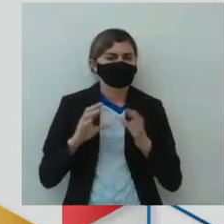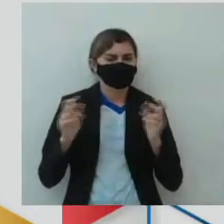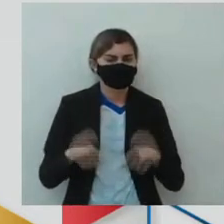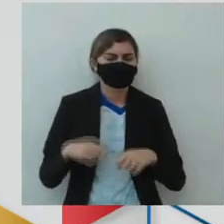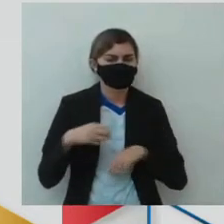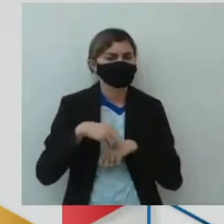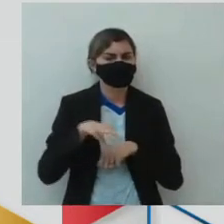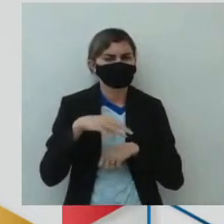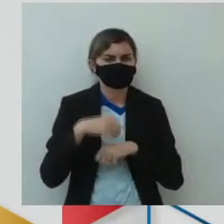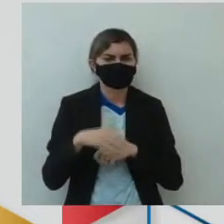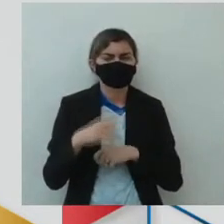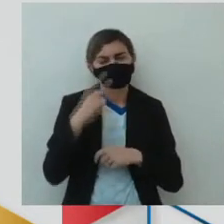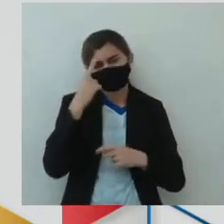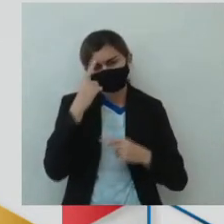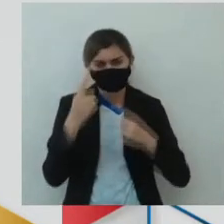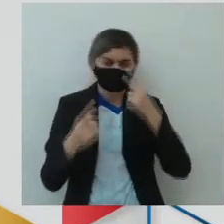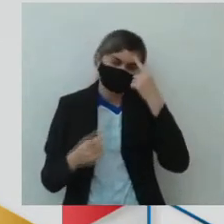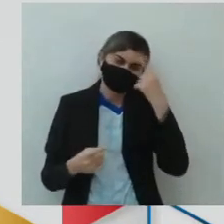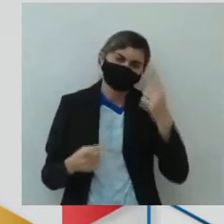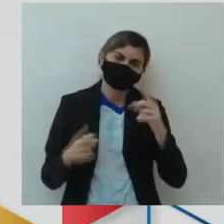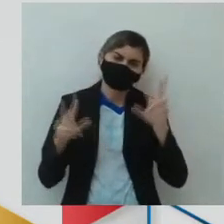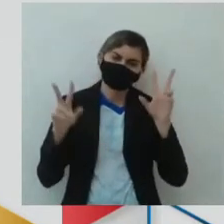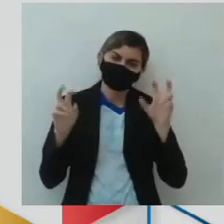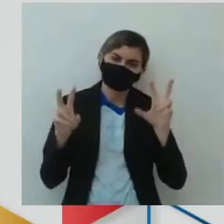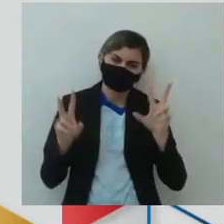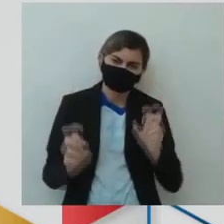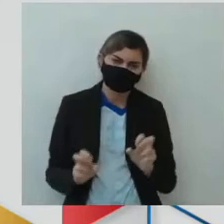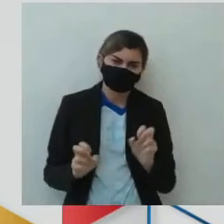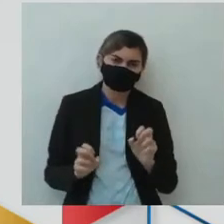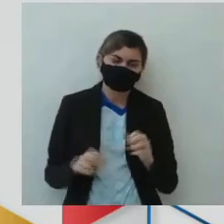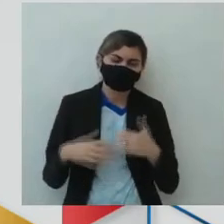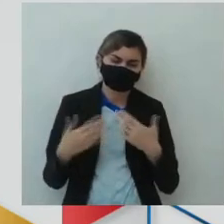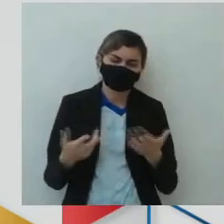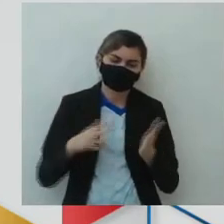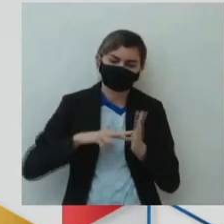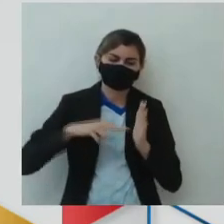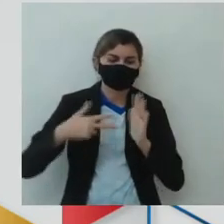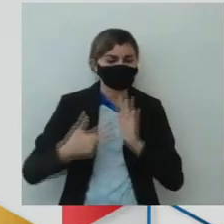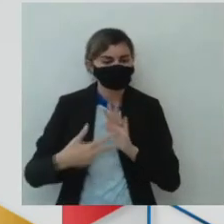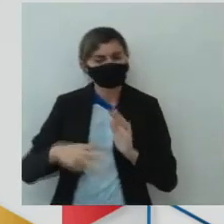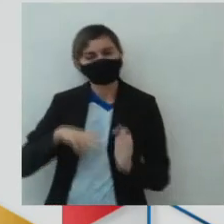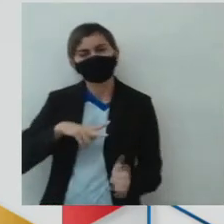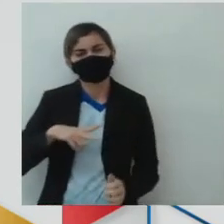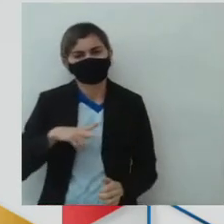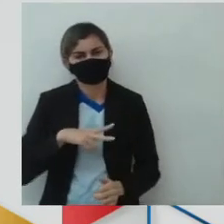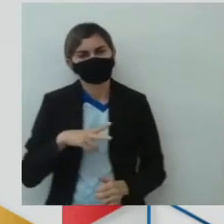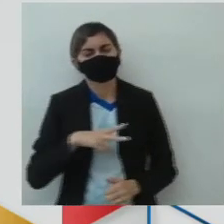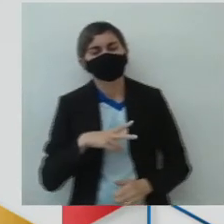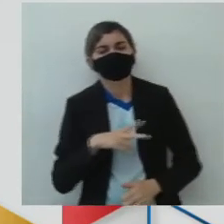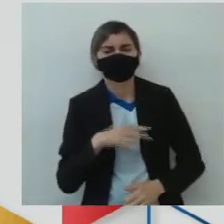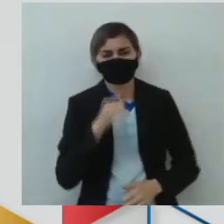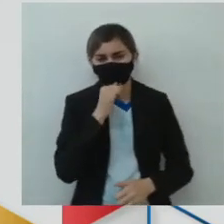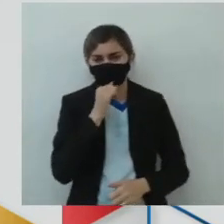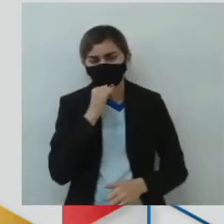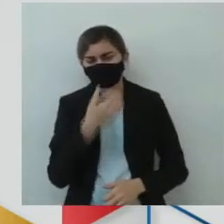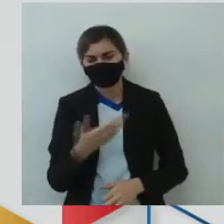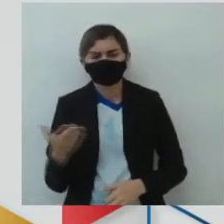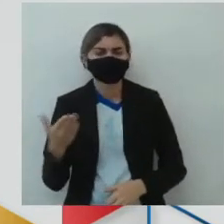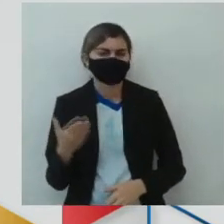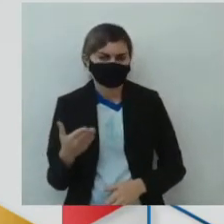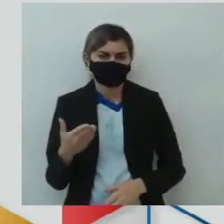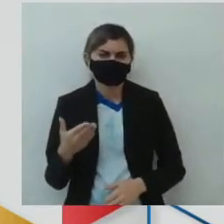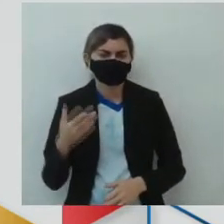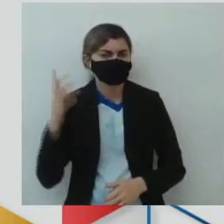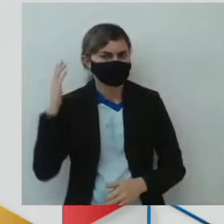deixa ela passa e as coisas ideias ou temas e com significado particular Pomar